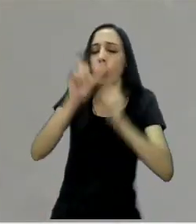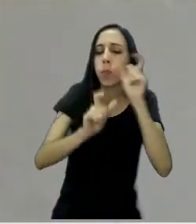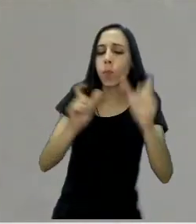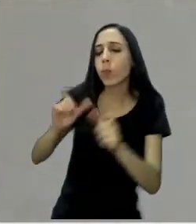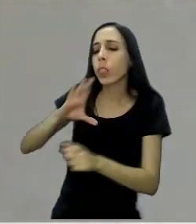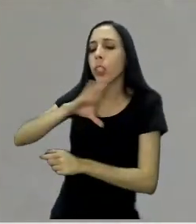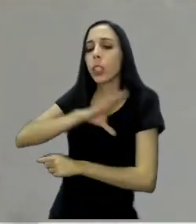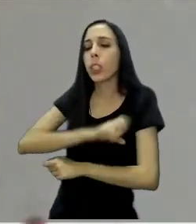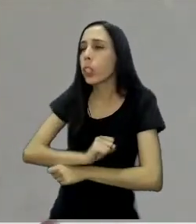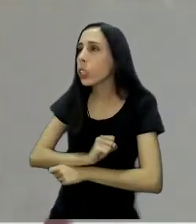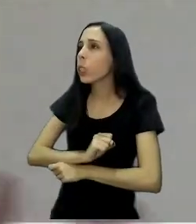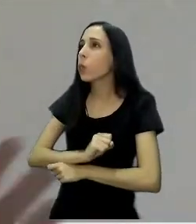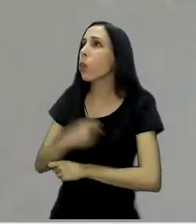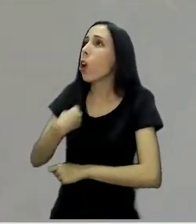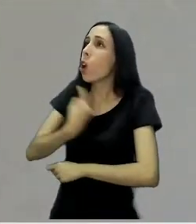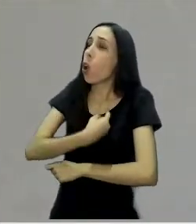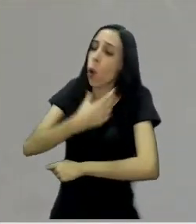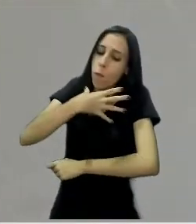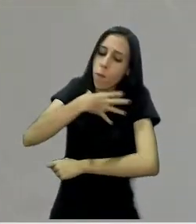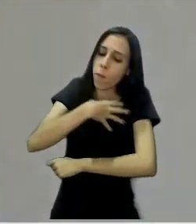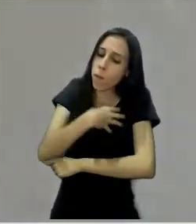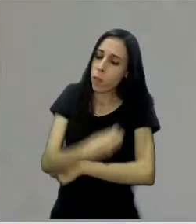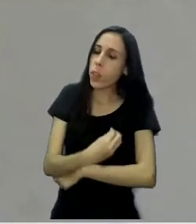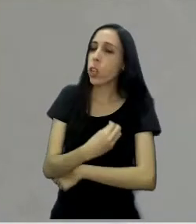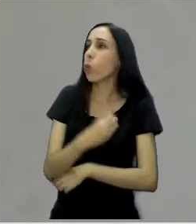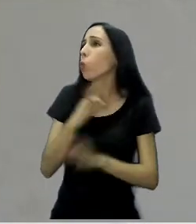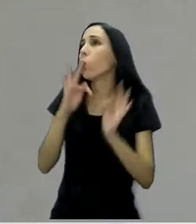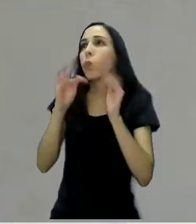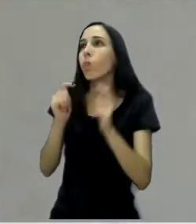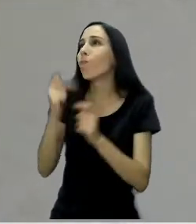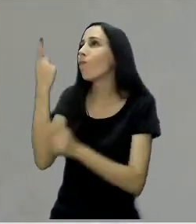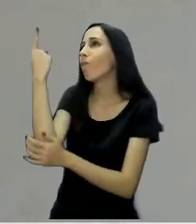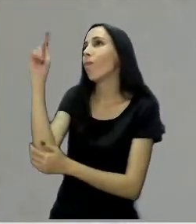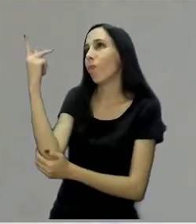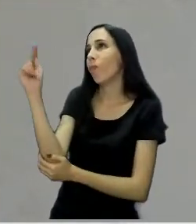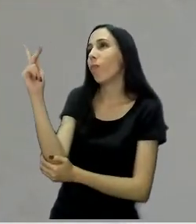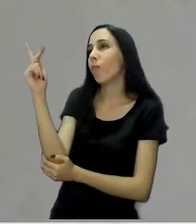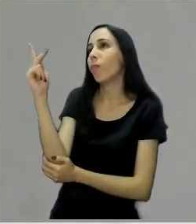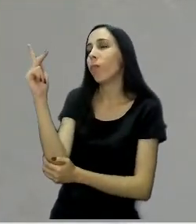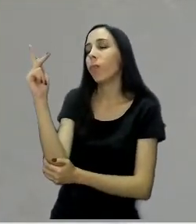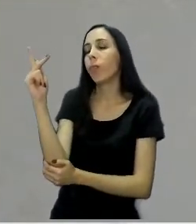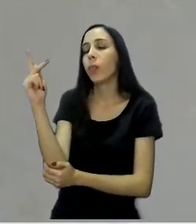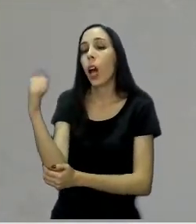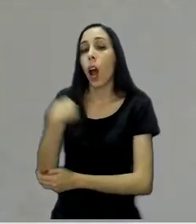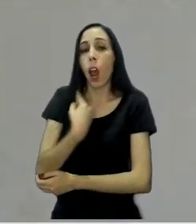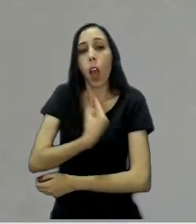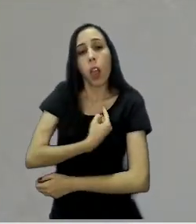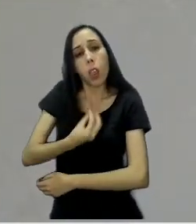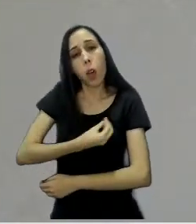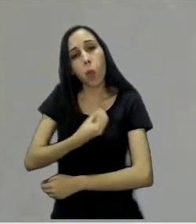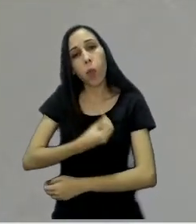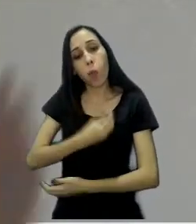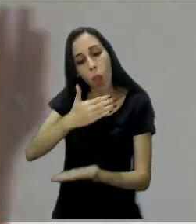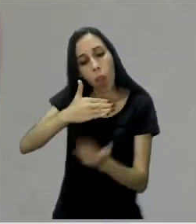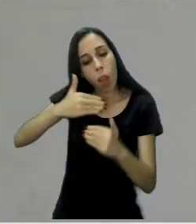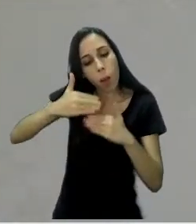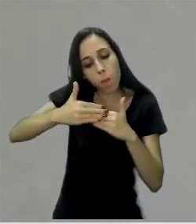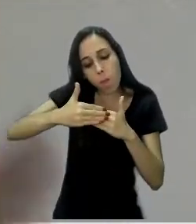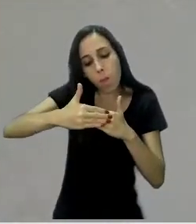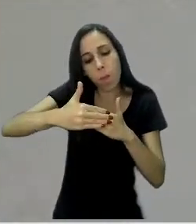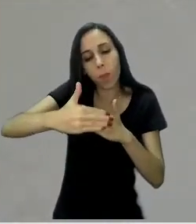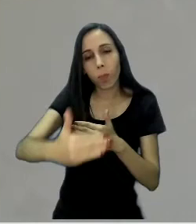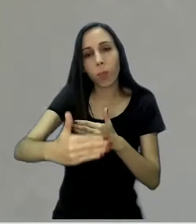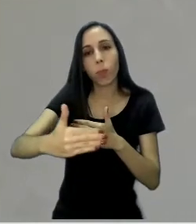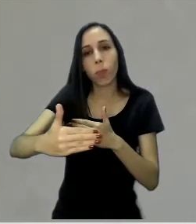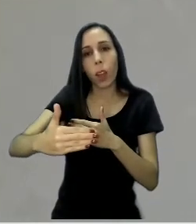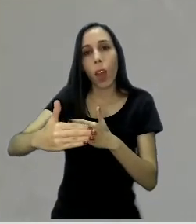família, as pessoas que nós amamos, somos todos filhos e filhas de Deus. E vamos viver